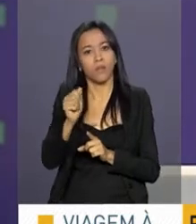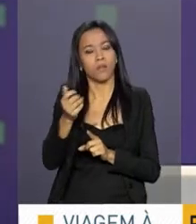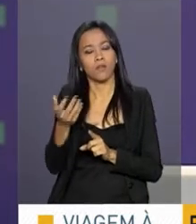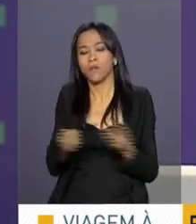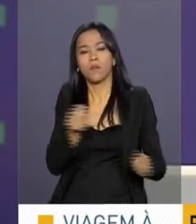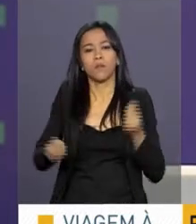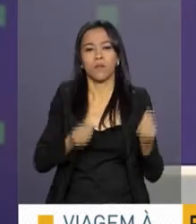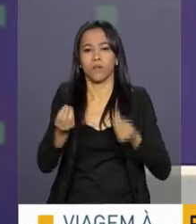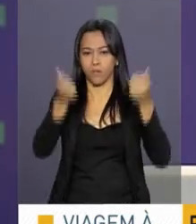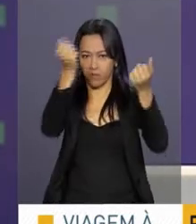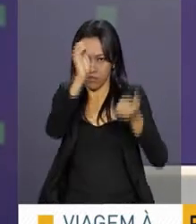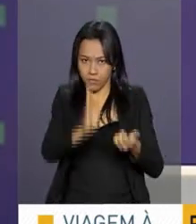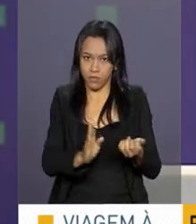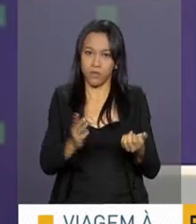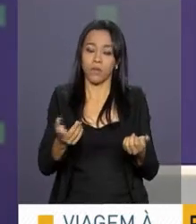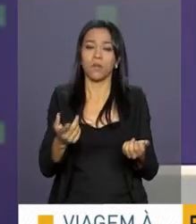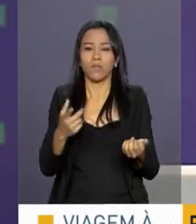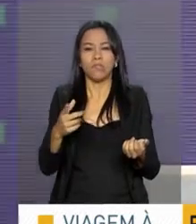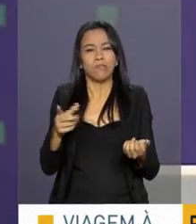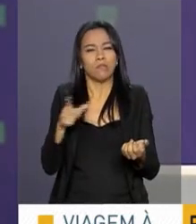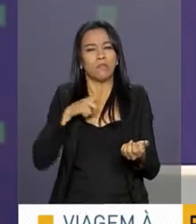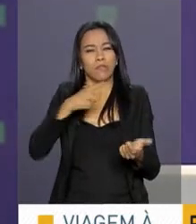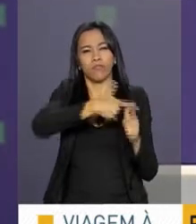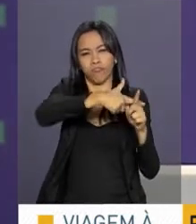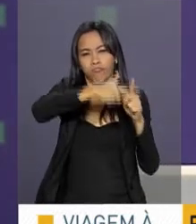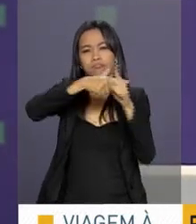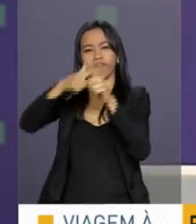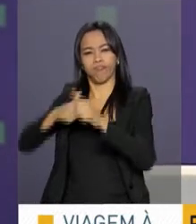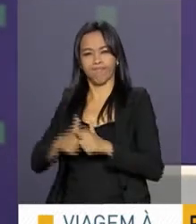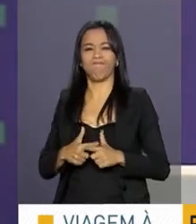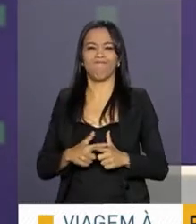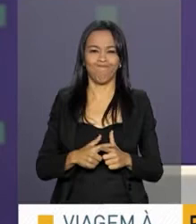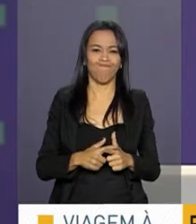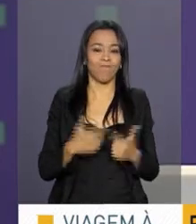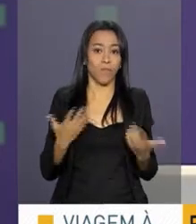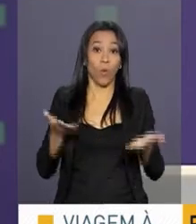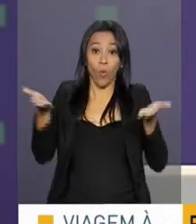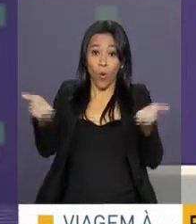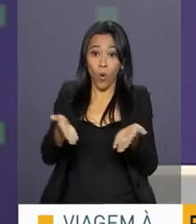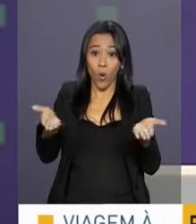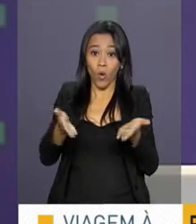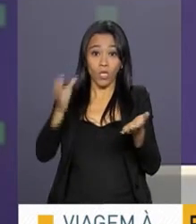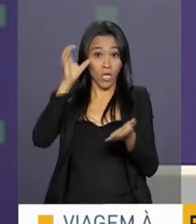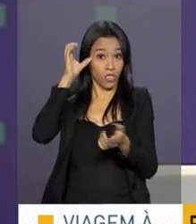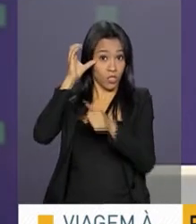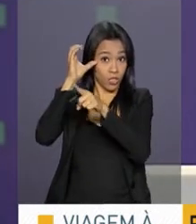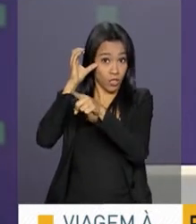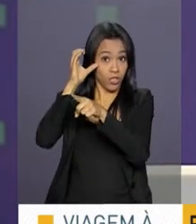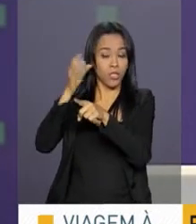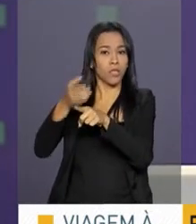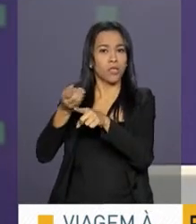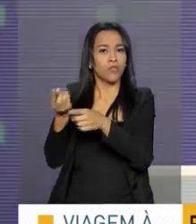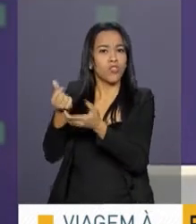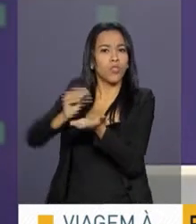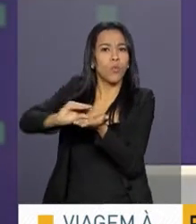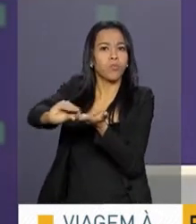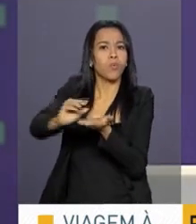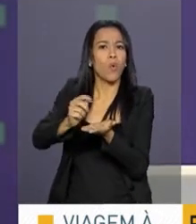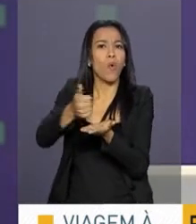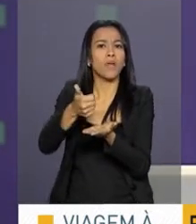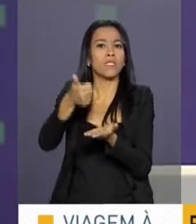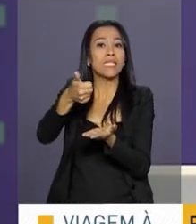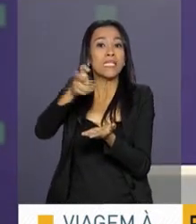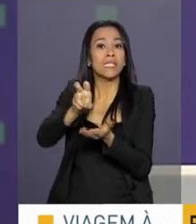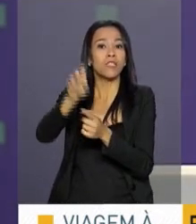grande na área de infraestrutura. Para vocês terem uma ideia, a China hoje aplica quase 15%